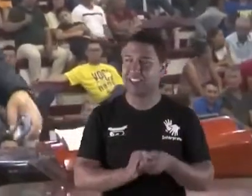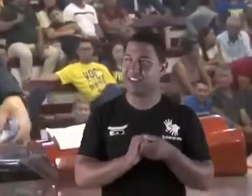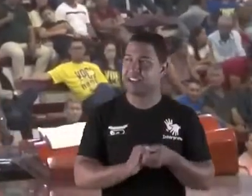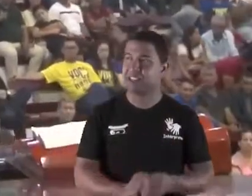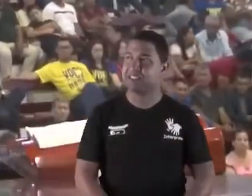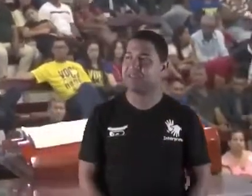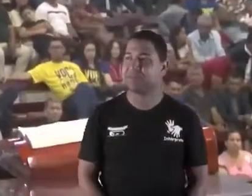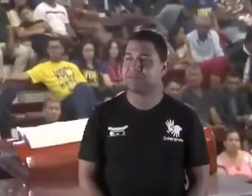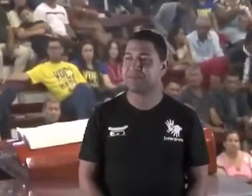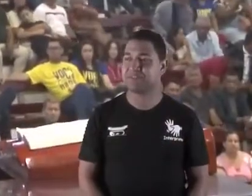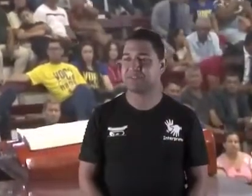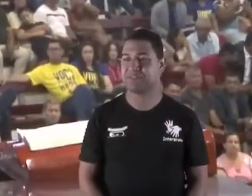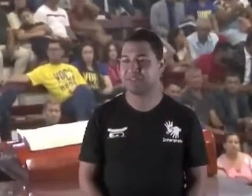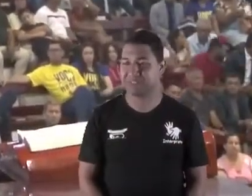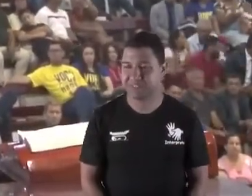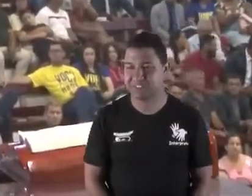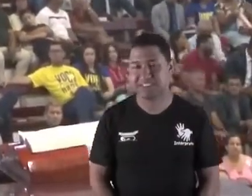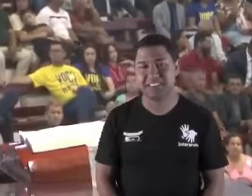Tá mais forte.